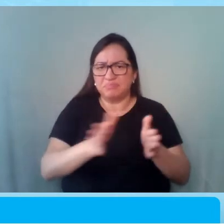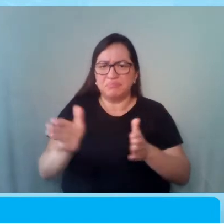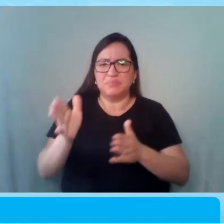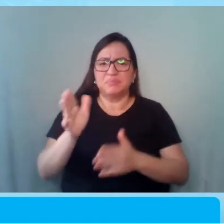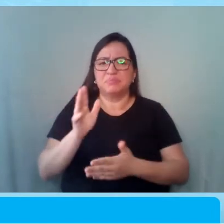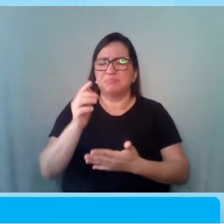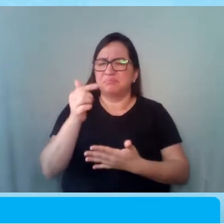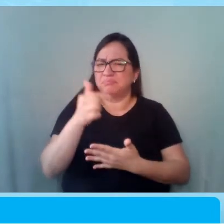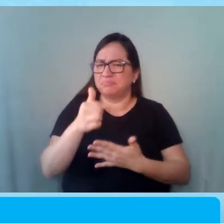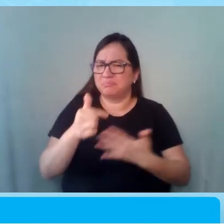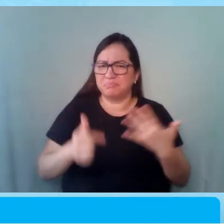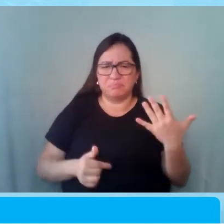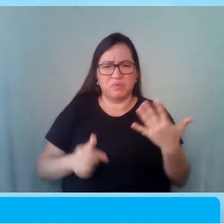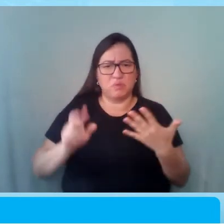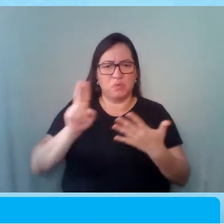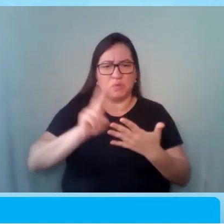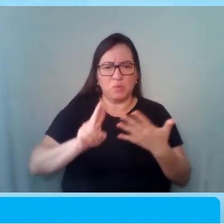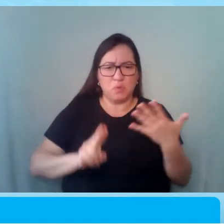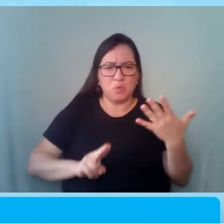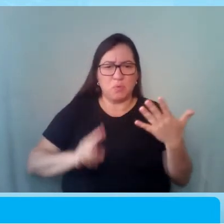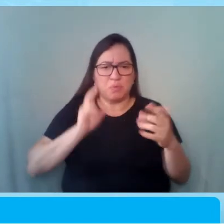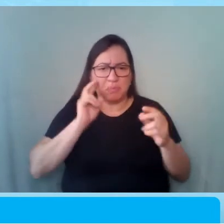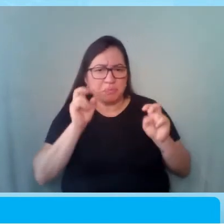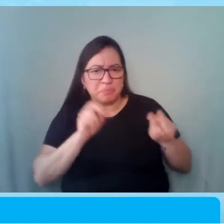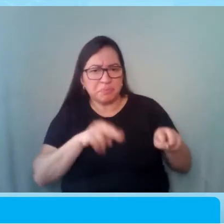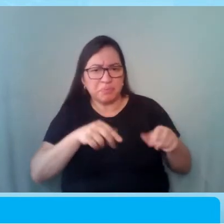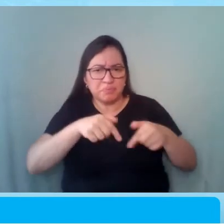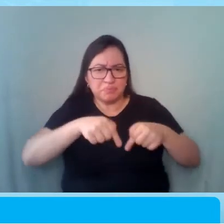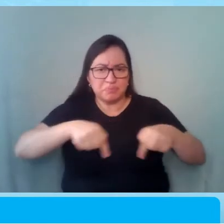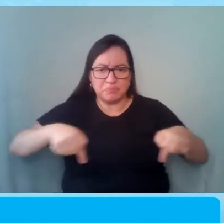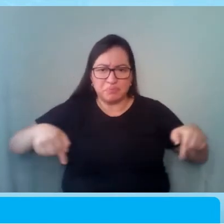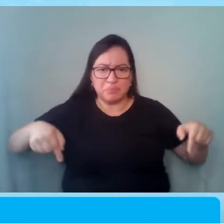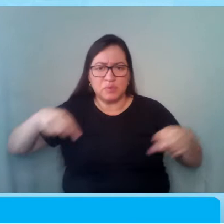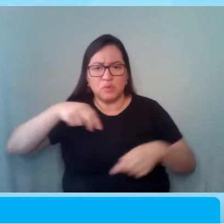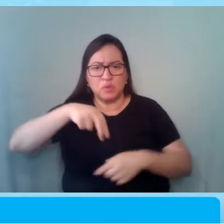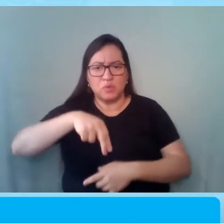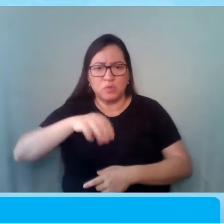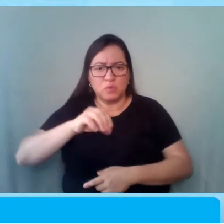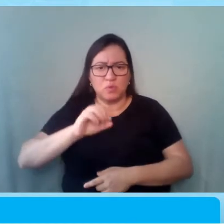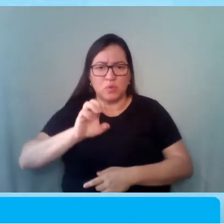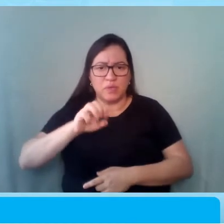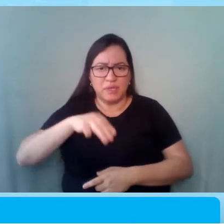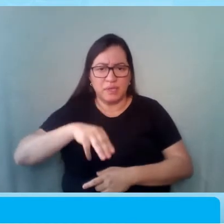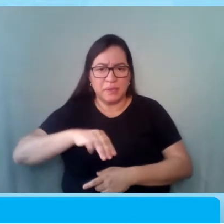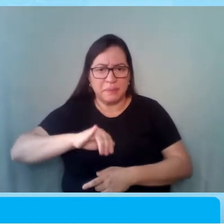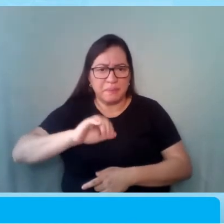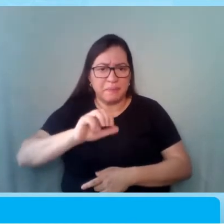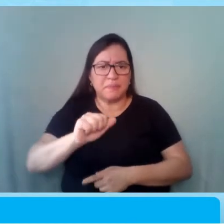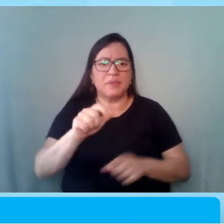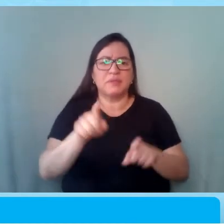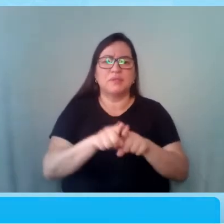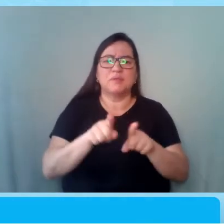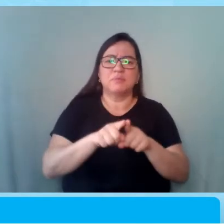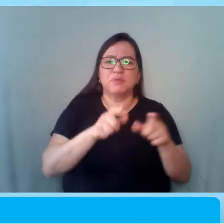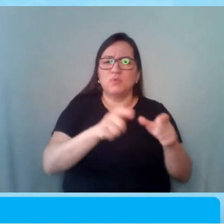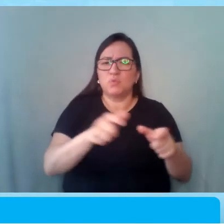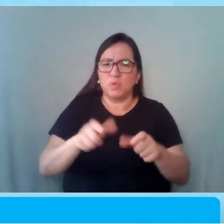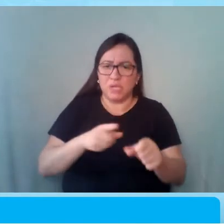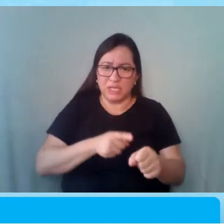Noêmia, pessoal da Saúde da Mulher, da 10ª Coordenadoria de Alegrete.